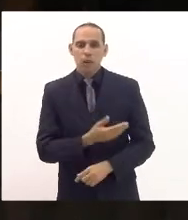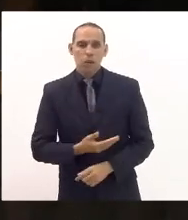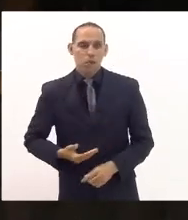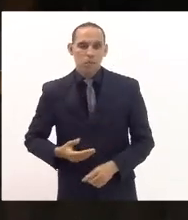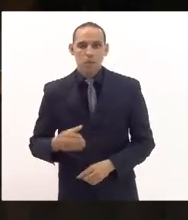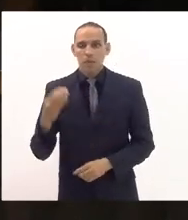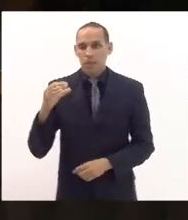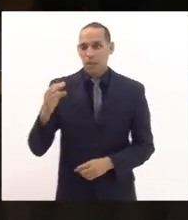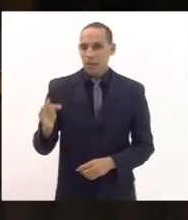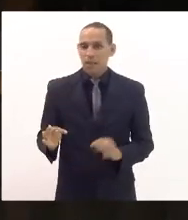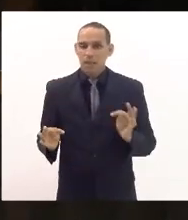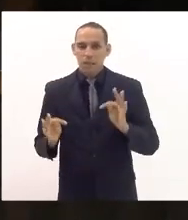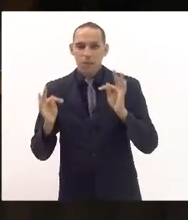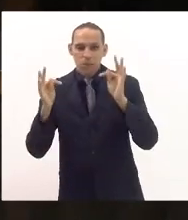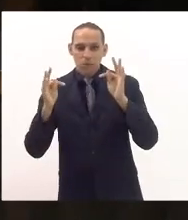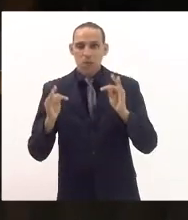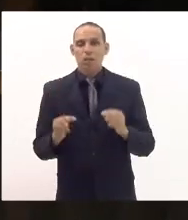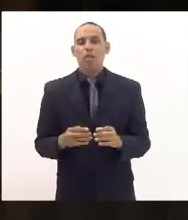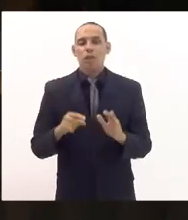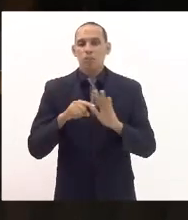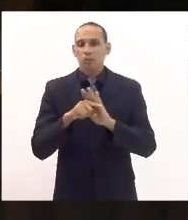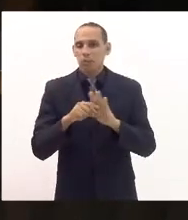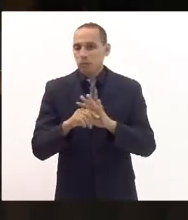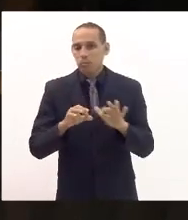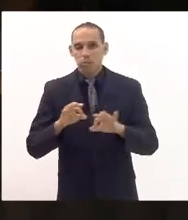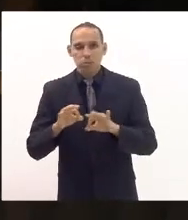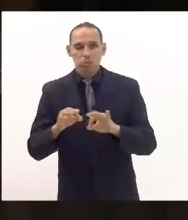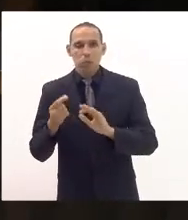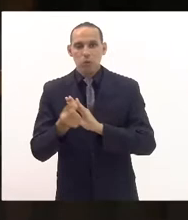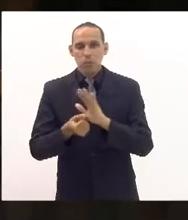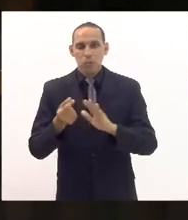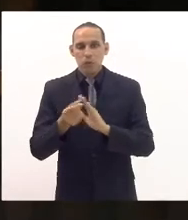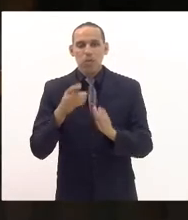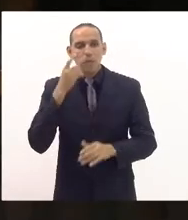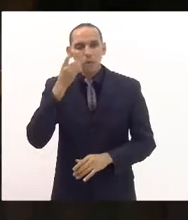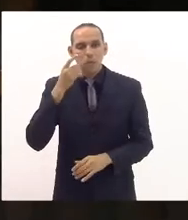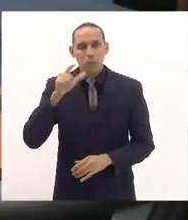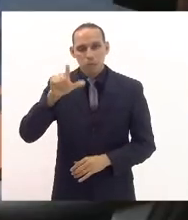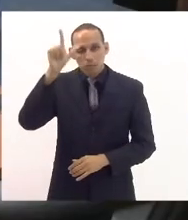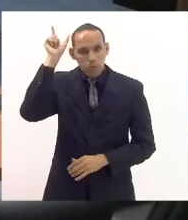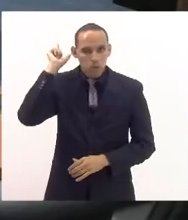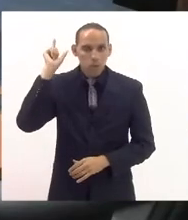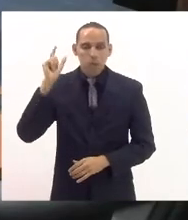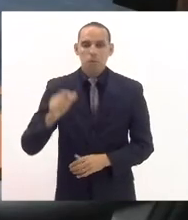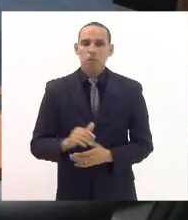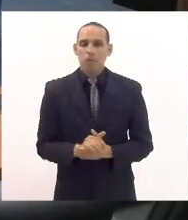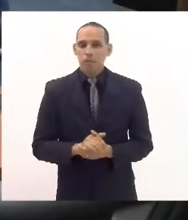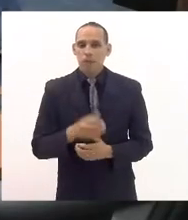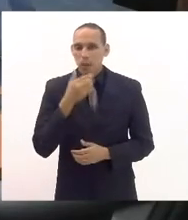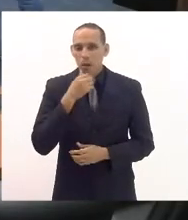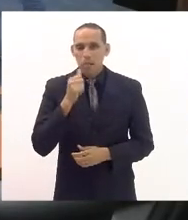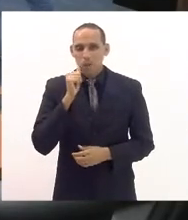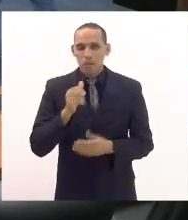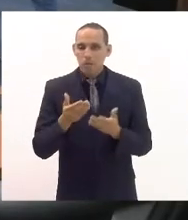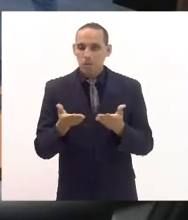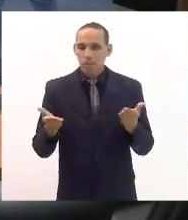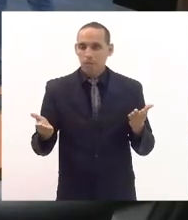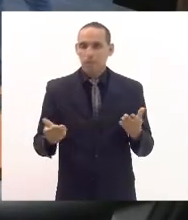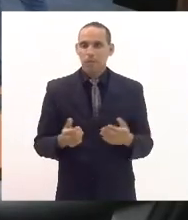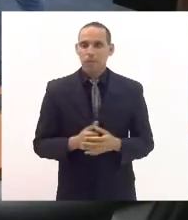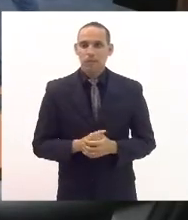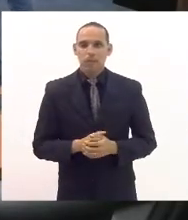tecnologia de orçamento Finanças fiscalização financeira e controle Deputado Luiz Paulo deputadas e Deputados